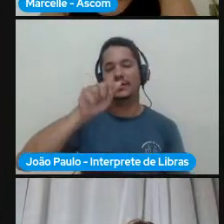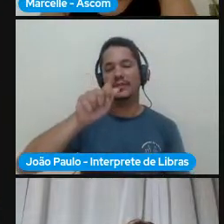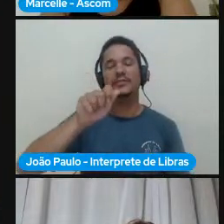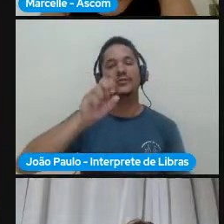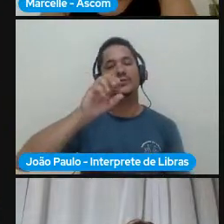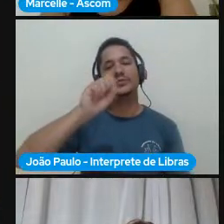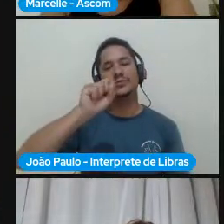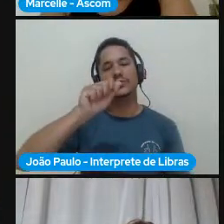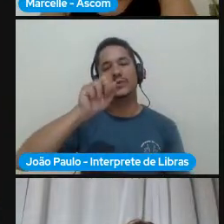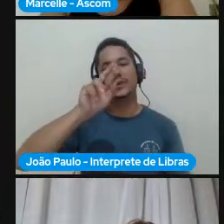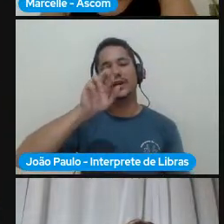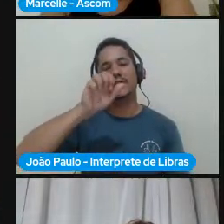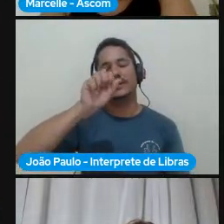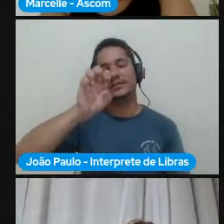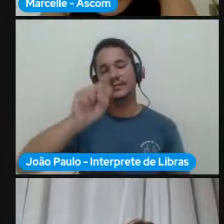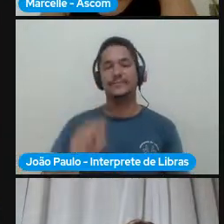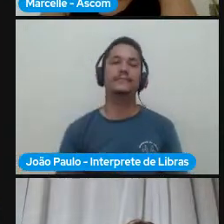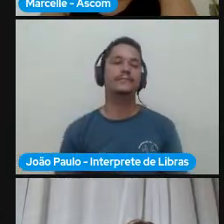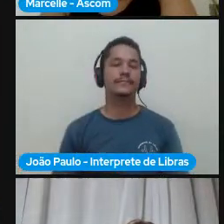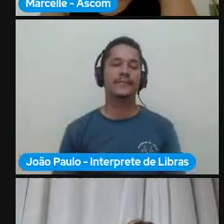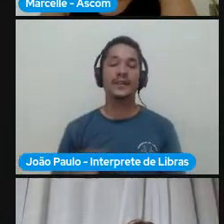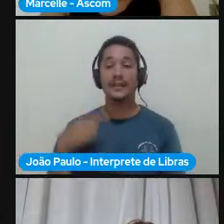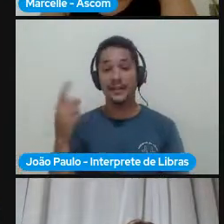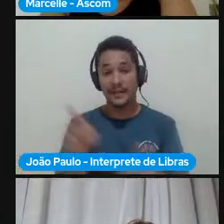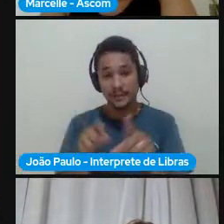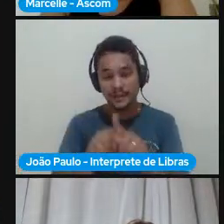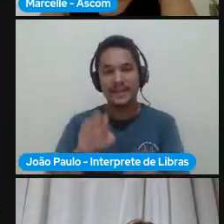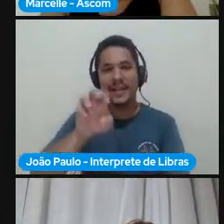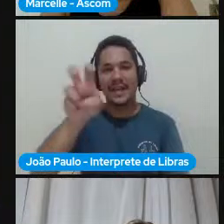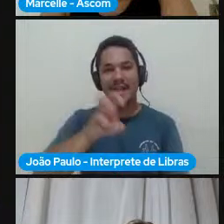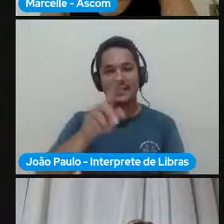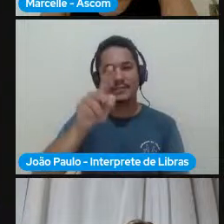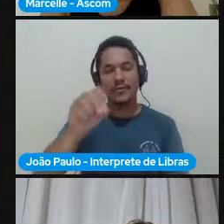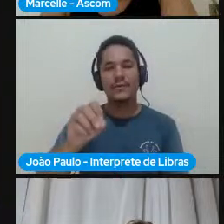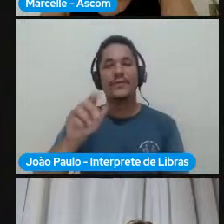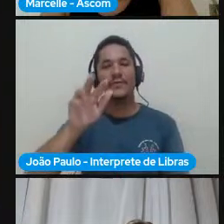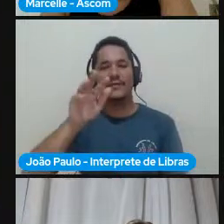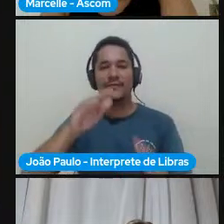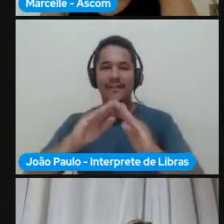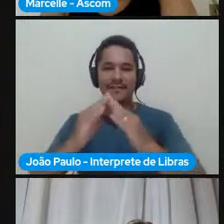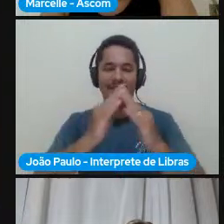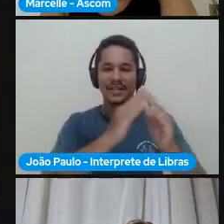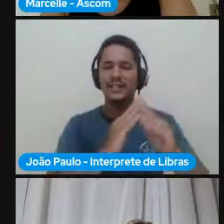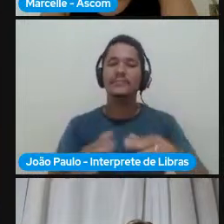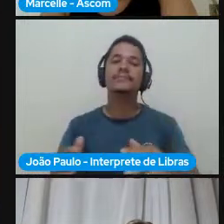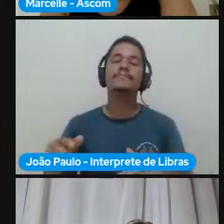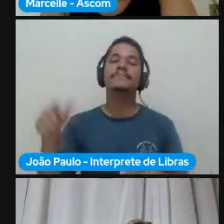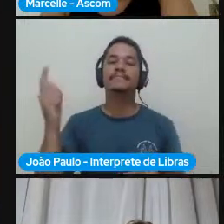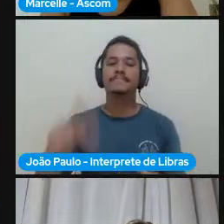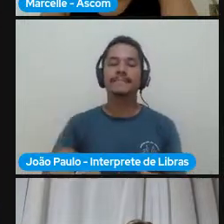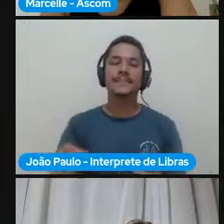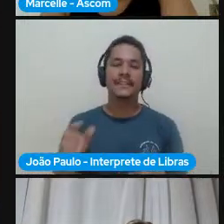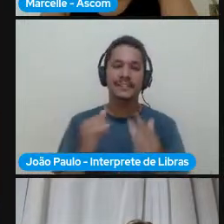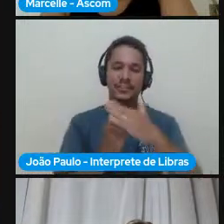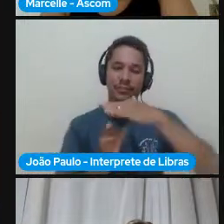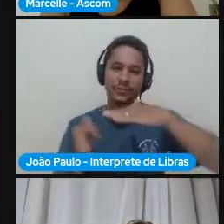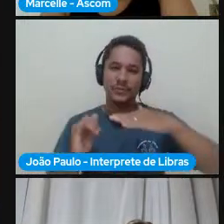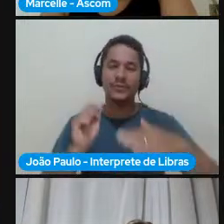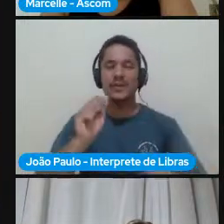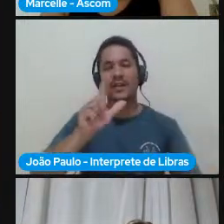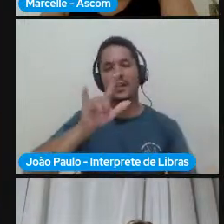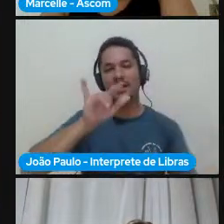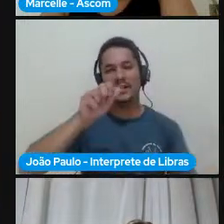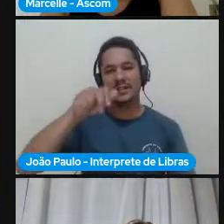noite, junto com a Expo Favela, Icoarte, IOS, PPE, Instituto Aliança, JAMG,